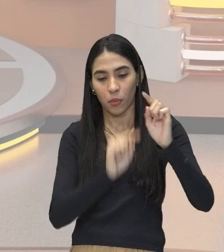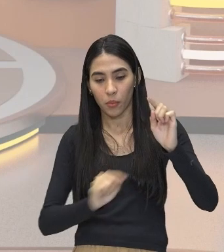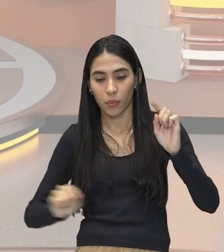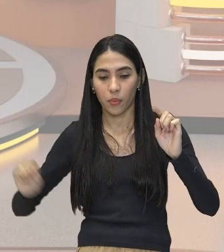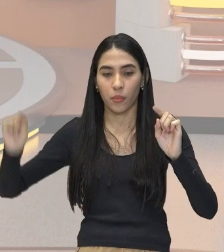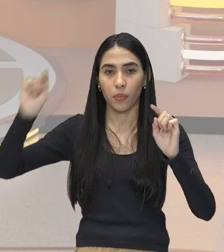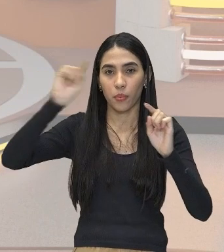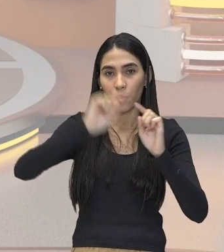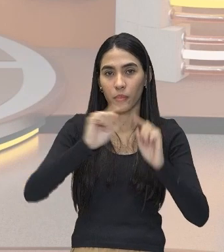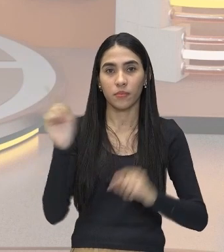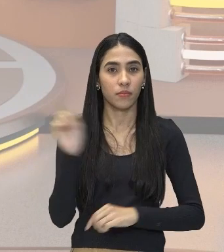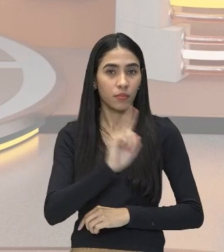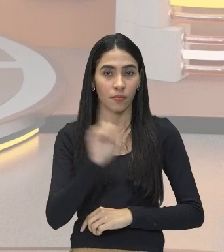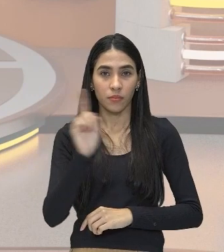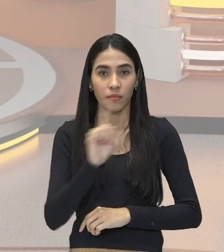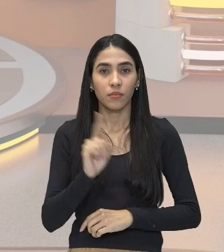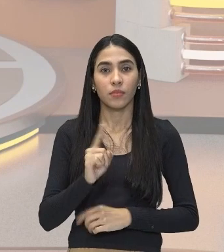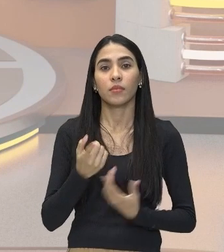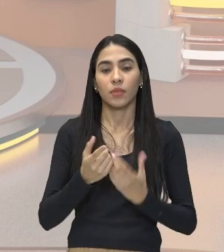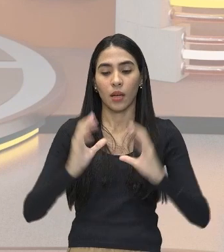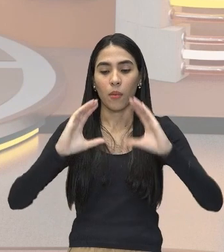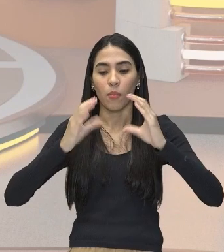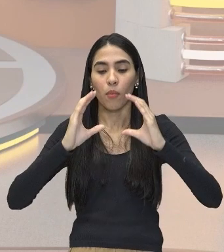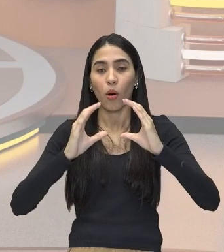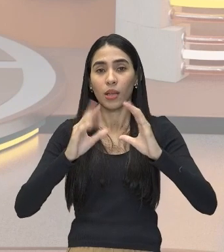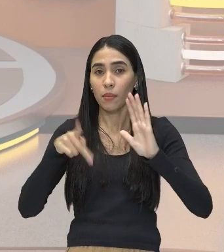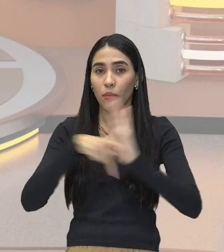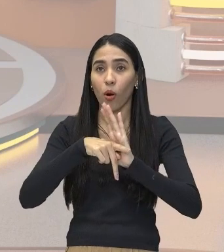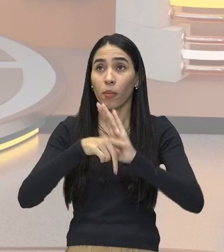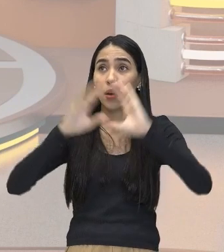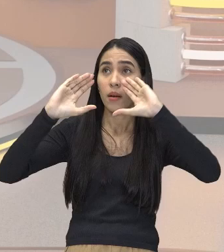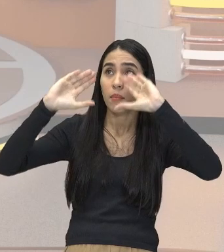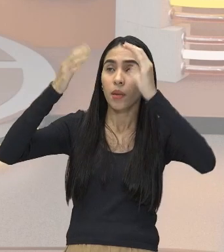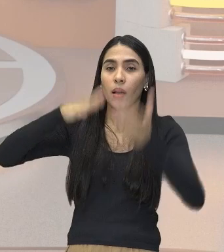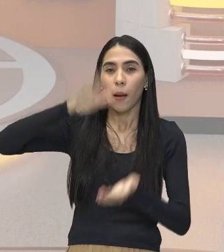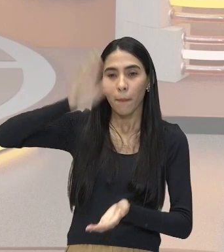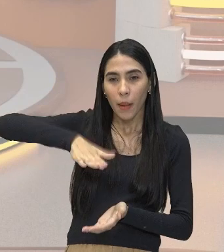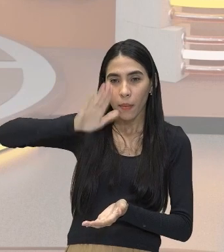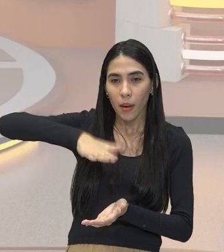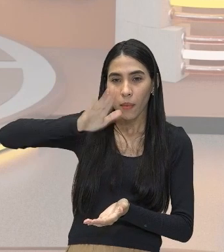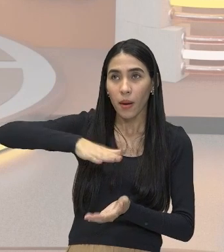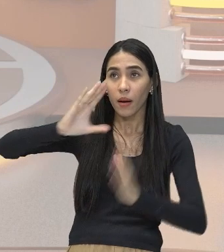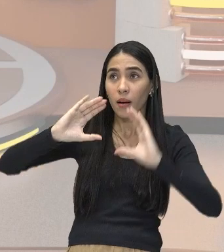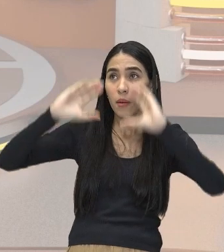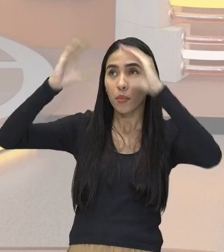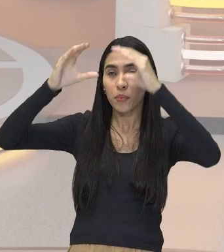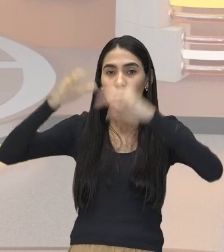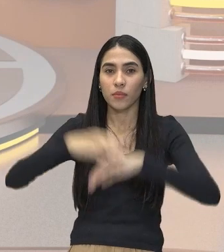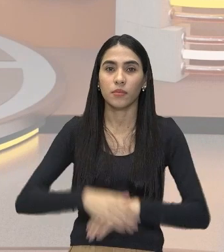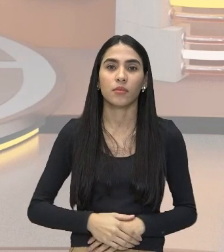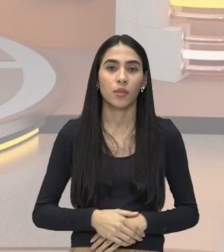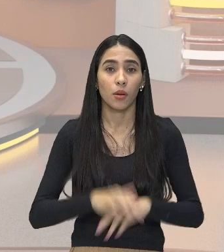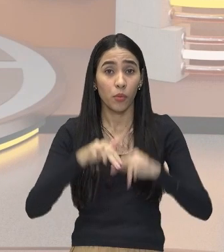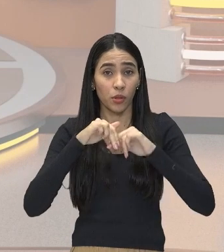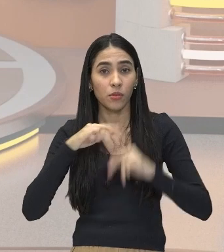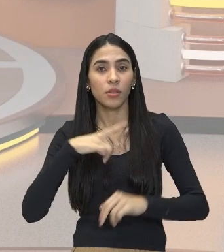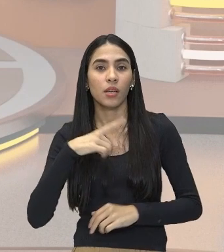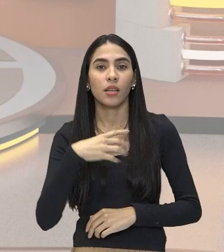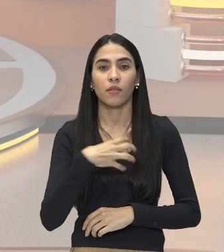globo. Ela é uma bola específica, que é uma bola de basquete. Então ela tem uma